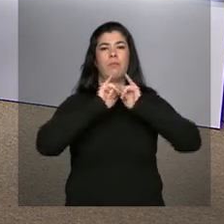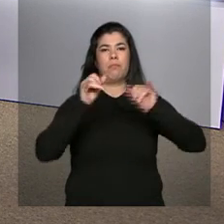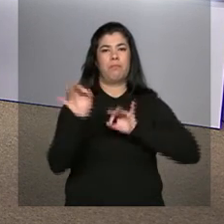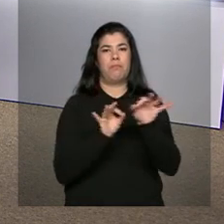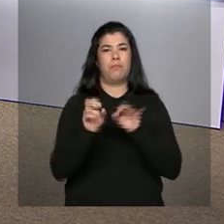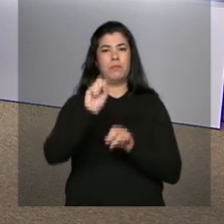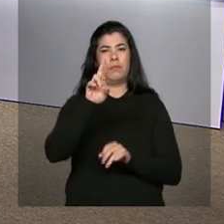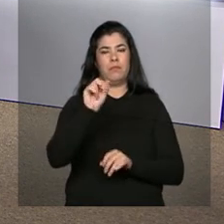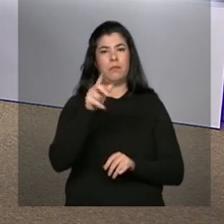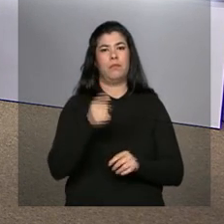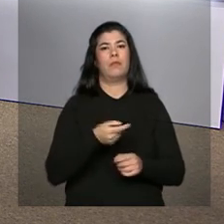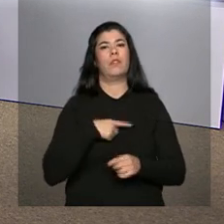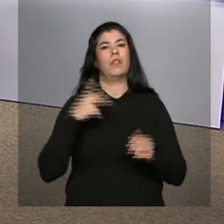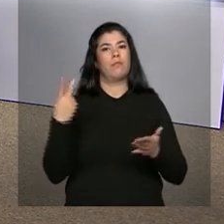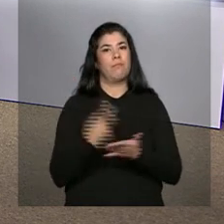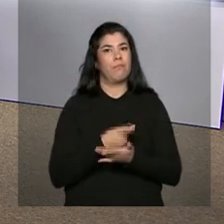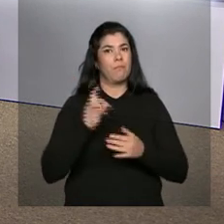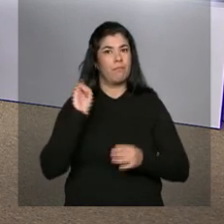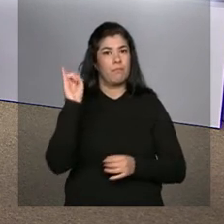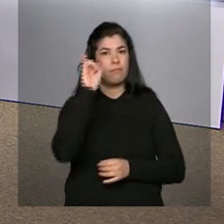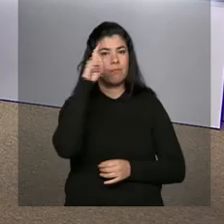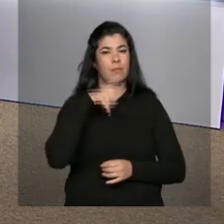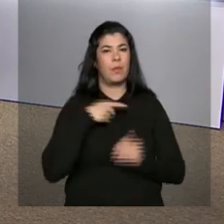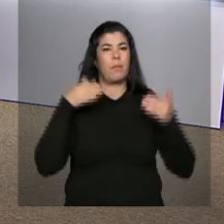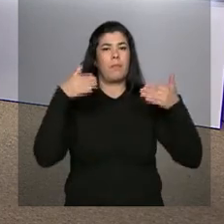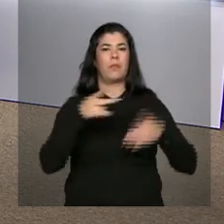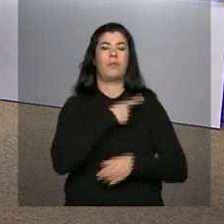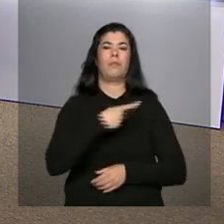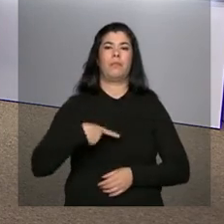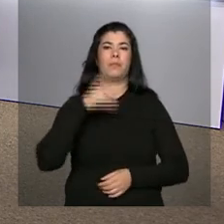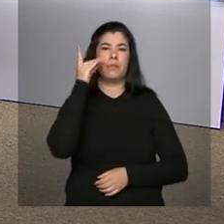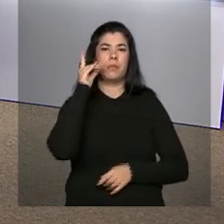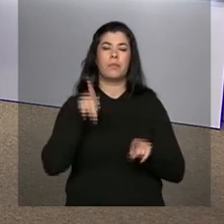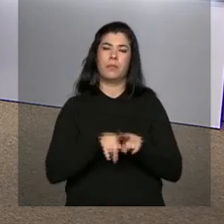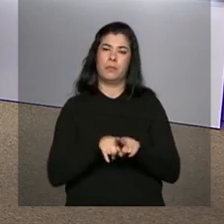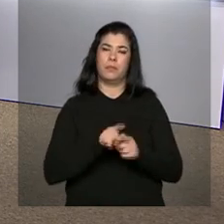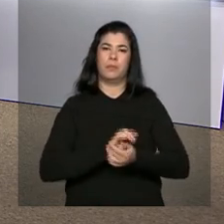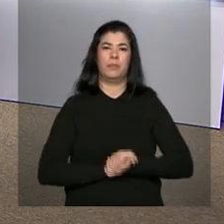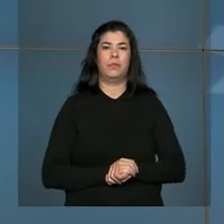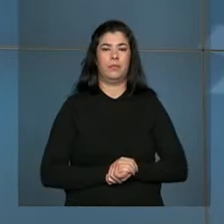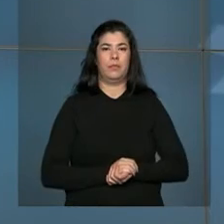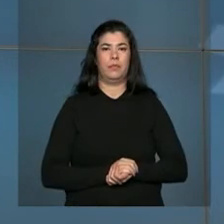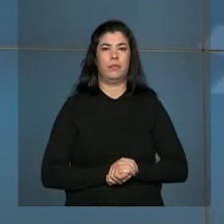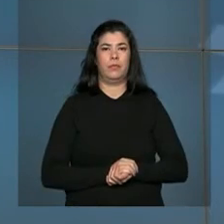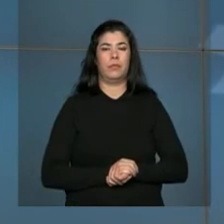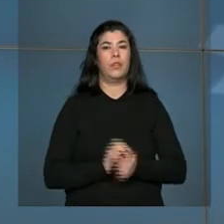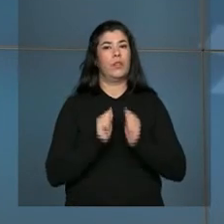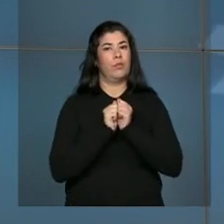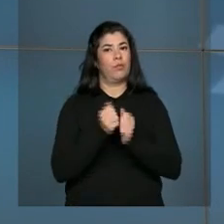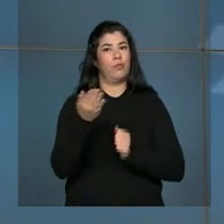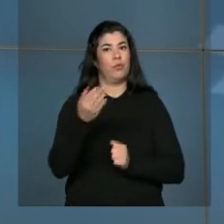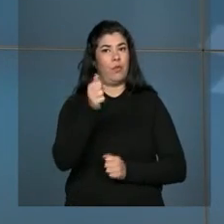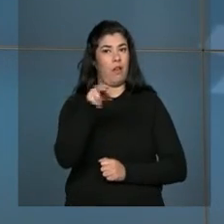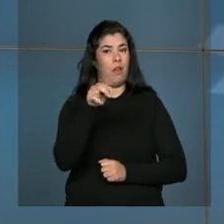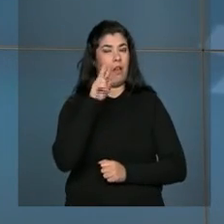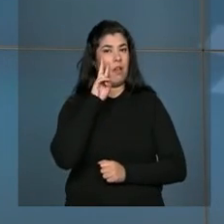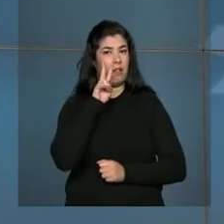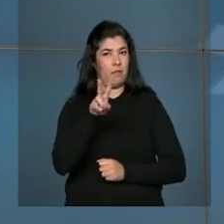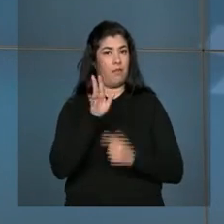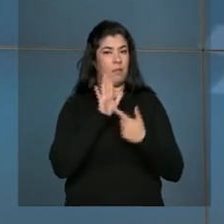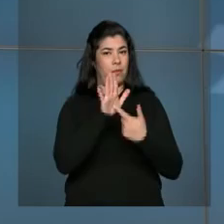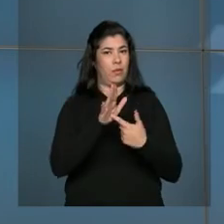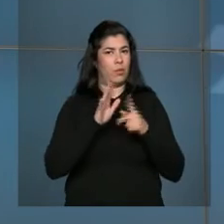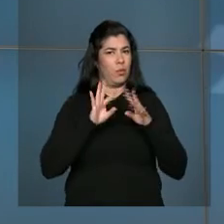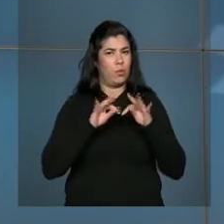Agricultura Familiar, evento que terá a participação da presidenta Dilma Rousseff. E como mostrou a Ana Gabriela Salles,